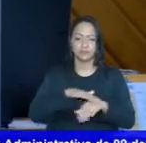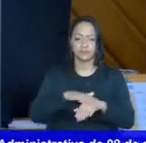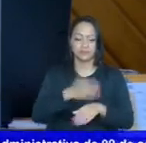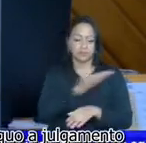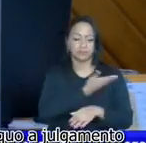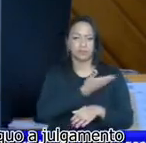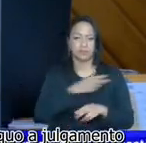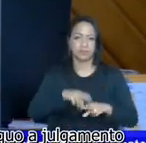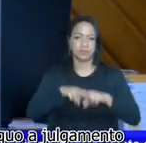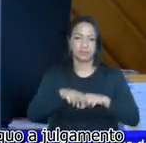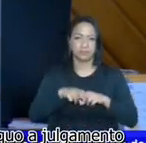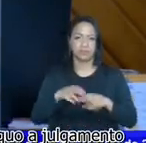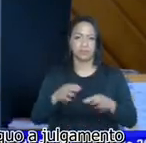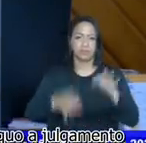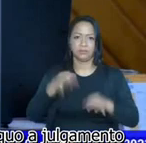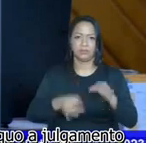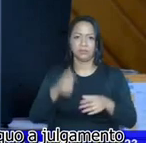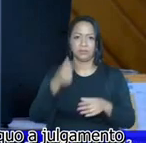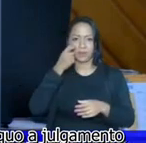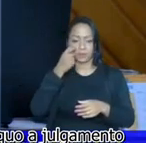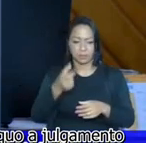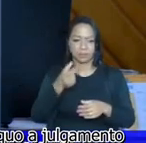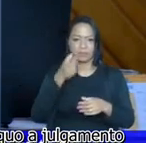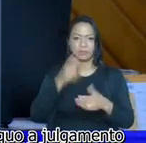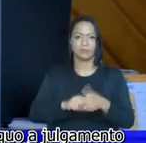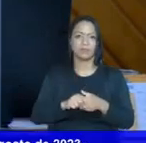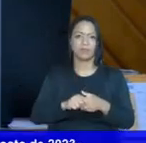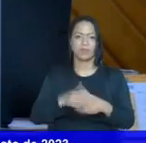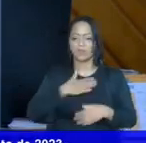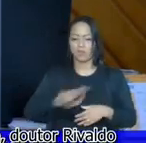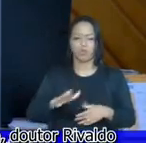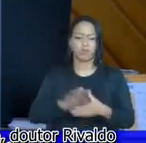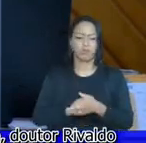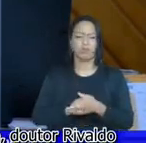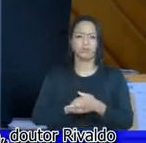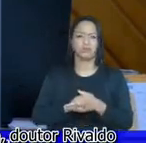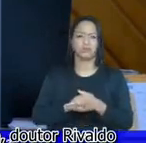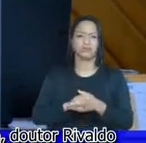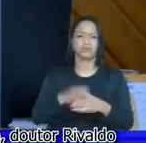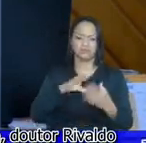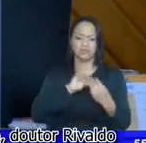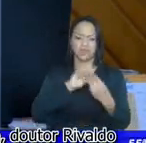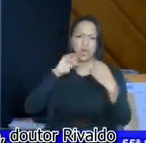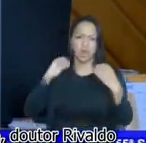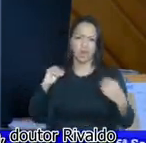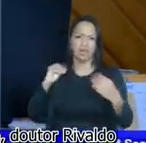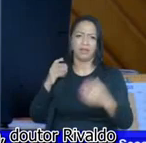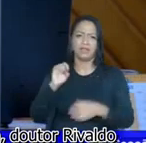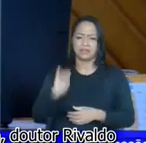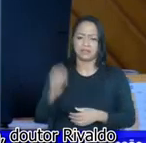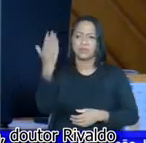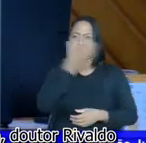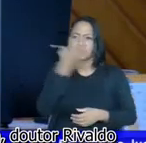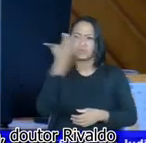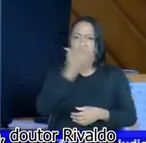colegas, por isso que eu gosto de julgamento presencial. Eu não me adequo a julgamento virtual, porque aí, se eu não estou vendo, doutora